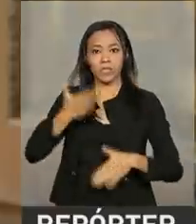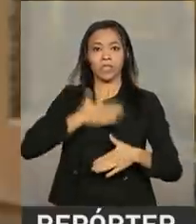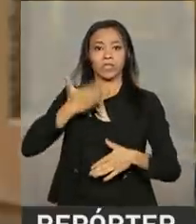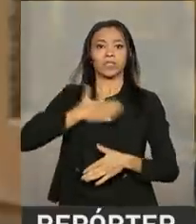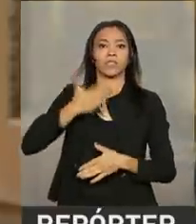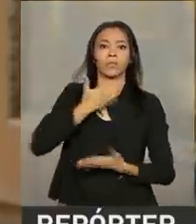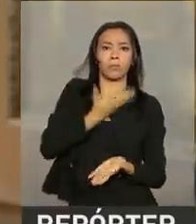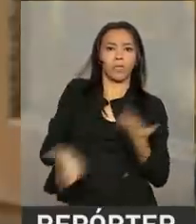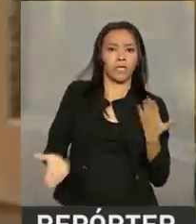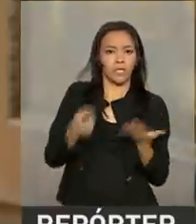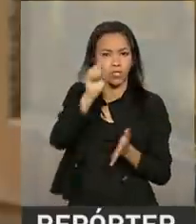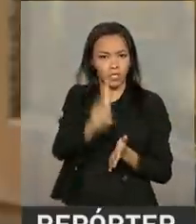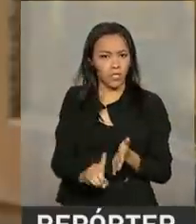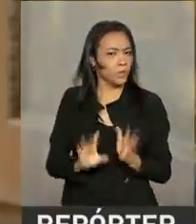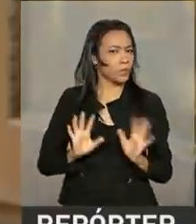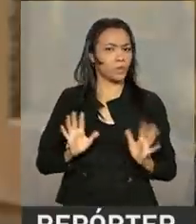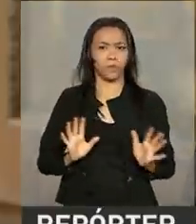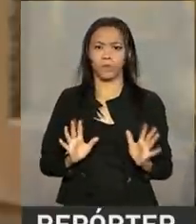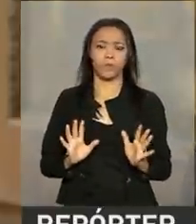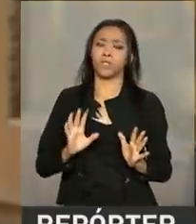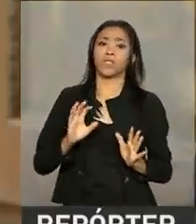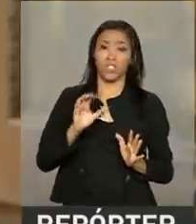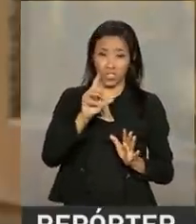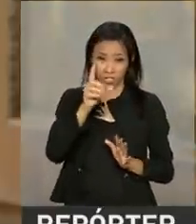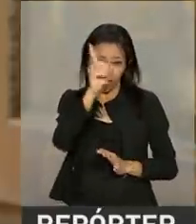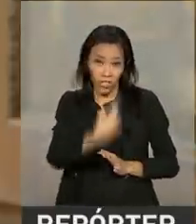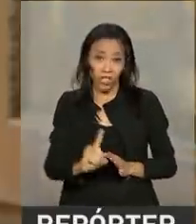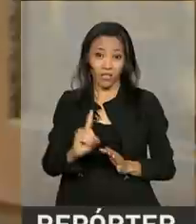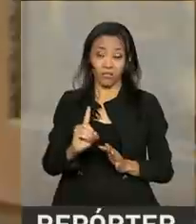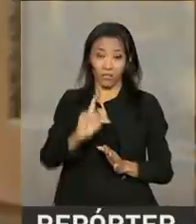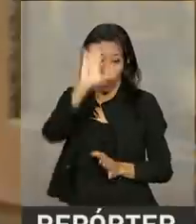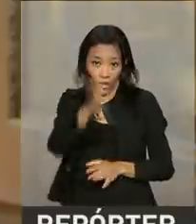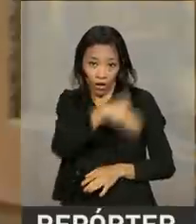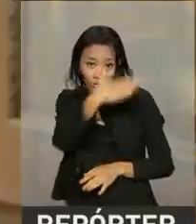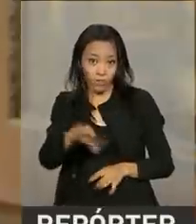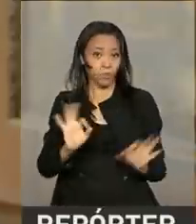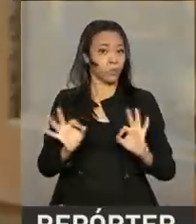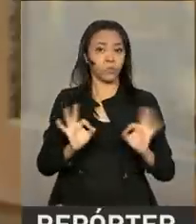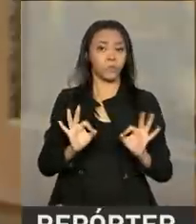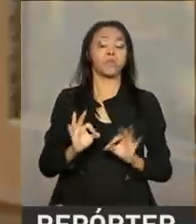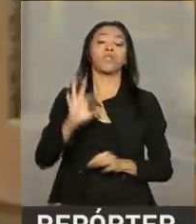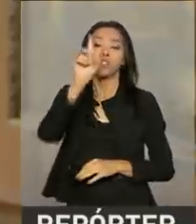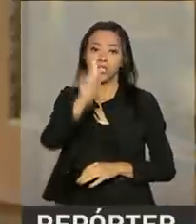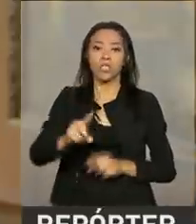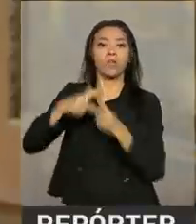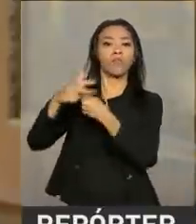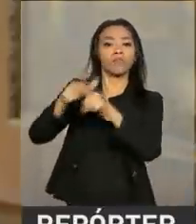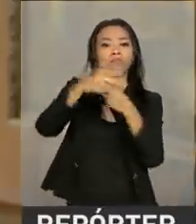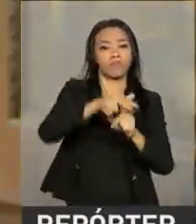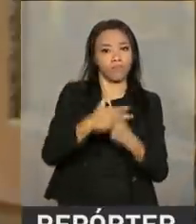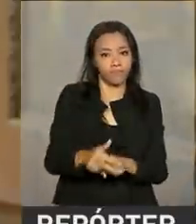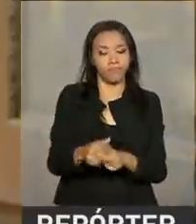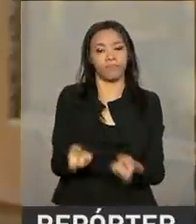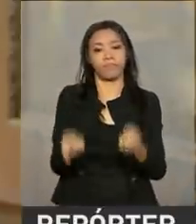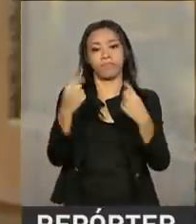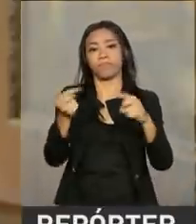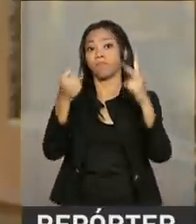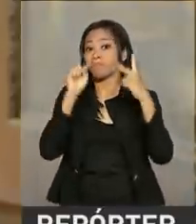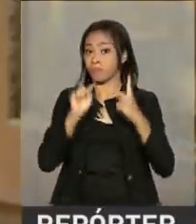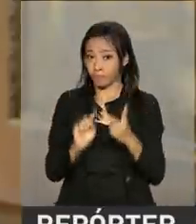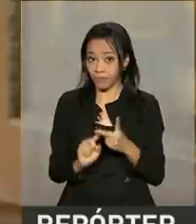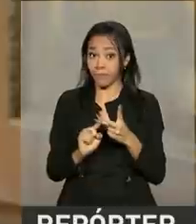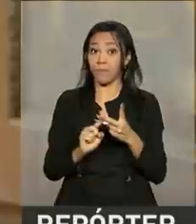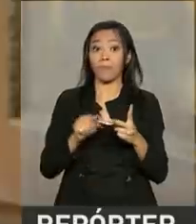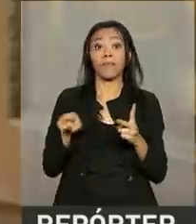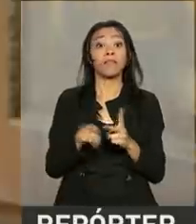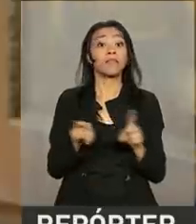perder direito. Direito você não revoga, direito você aprimora. O segundo eixo é trazer